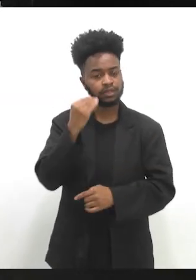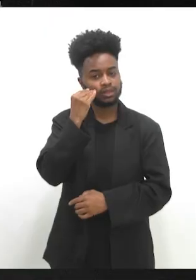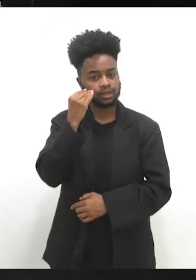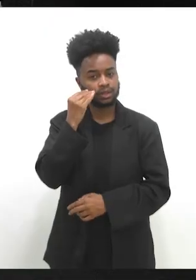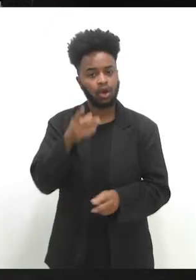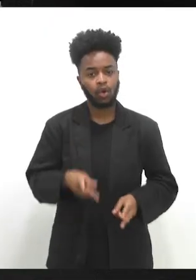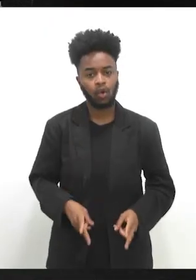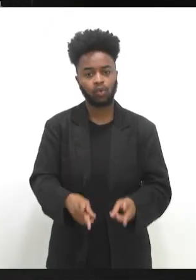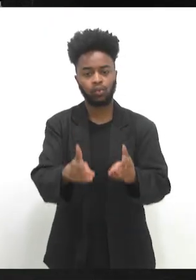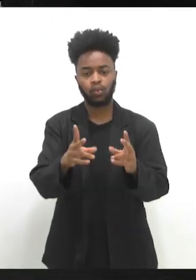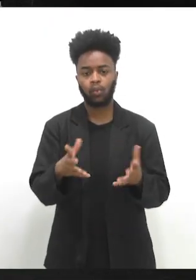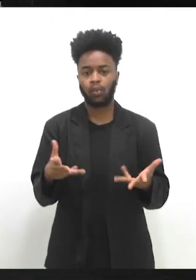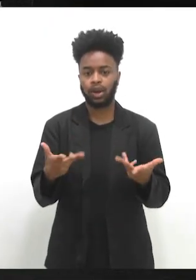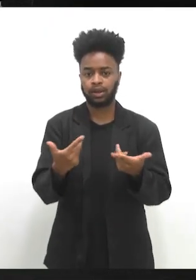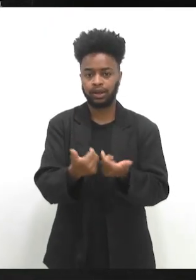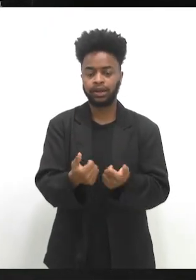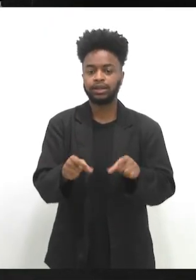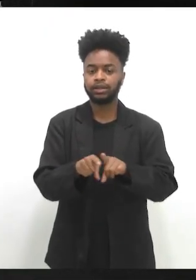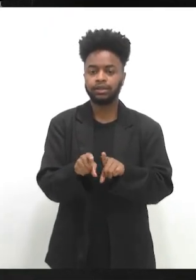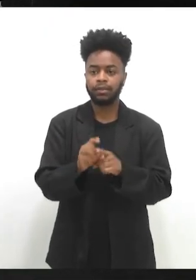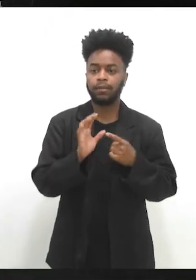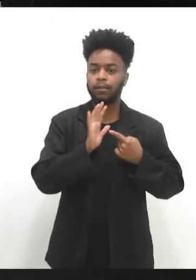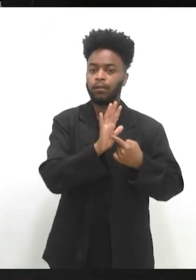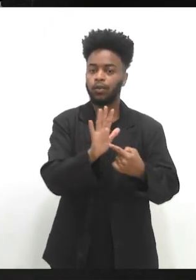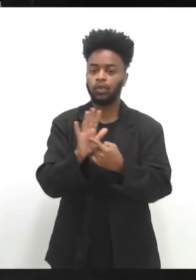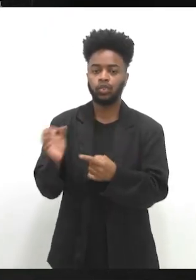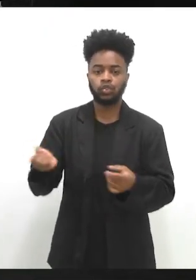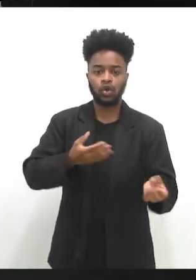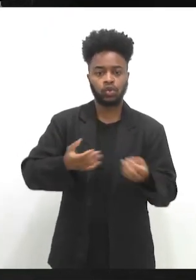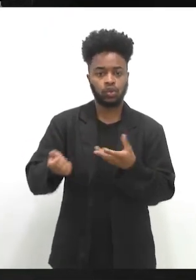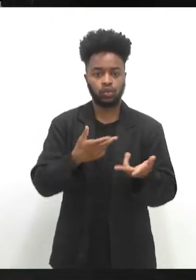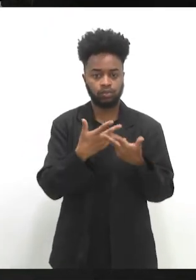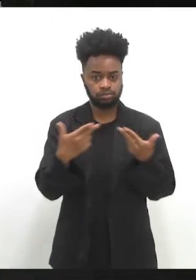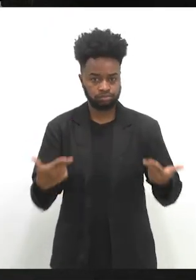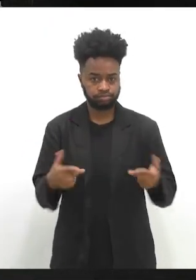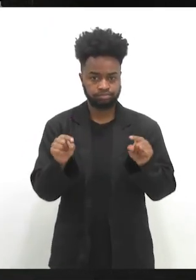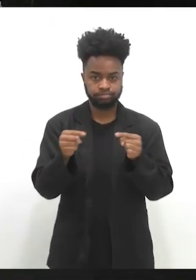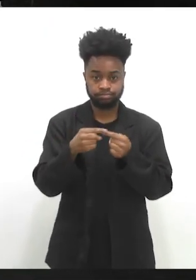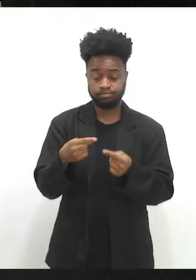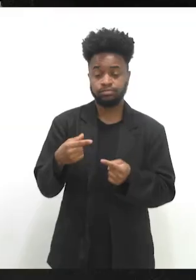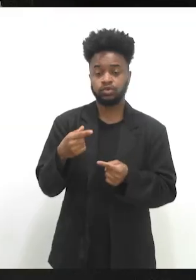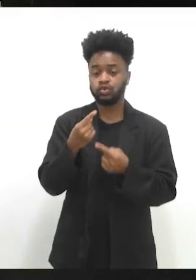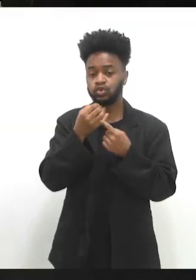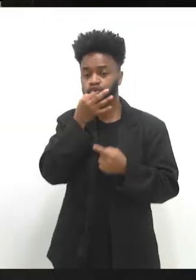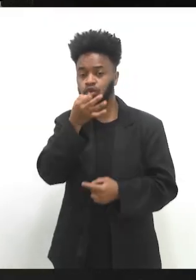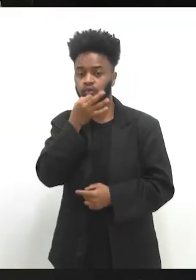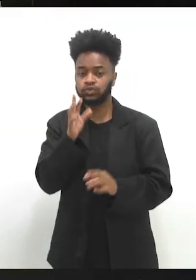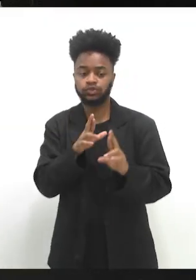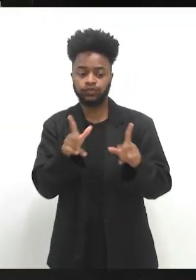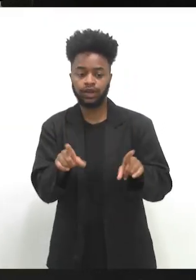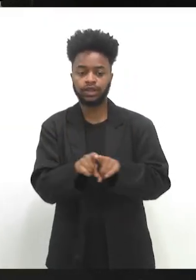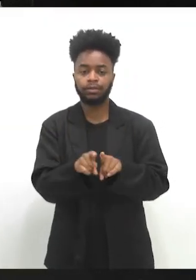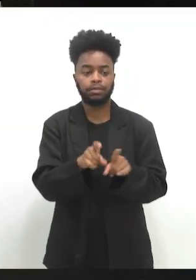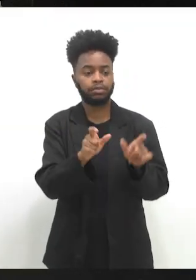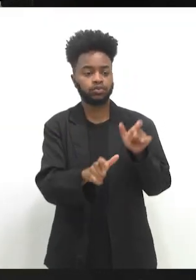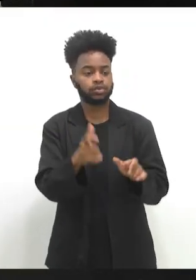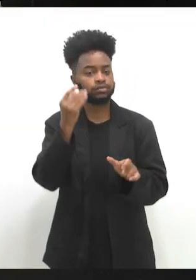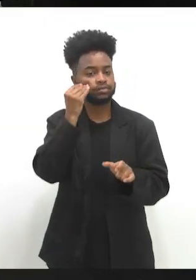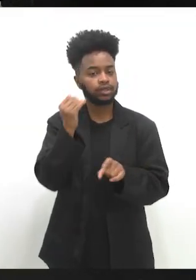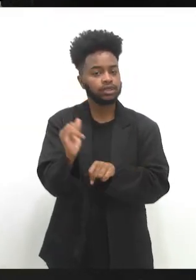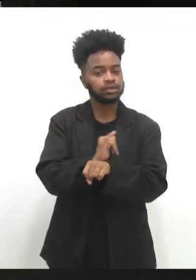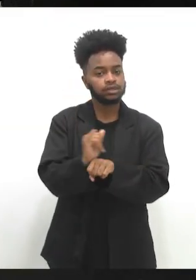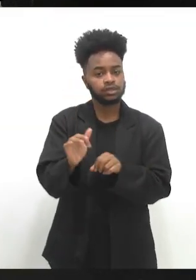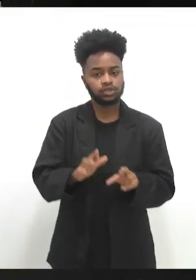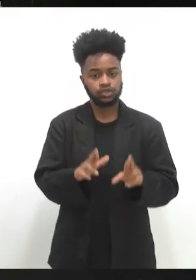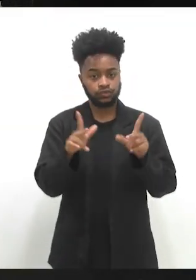tentar manter essa qualidade e de trazer para eles também essa novidade de uma sonoridade diferente, de um maestro que vai buscar outro tipo de